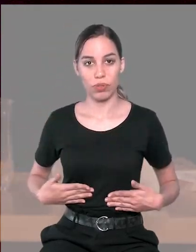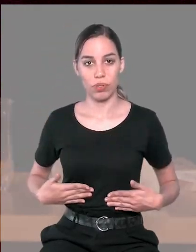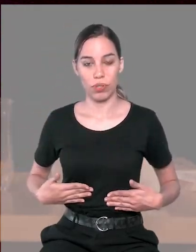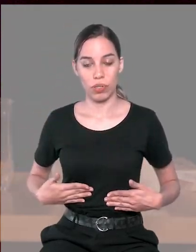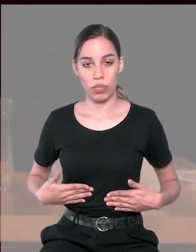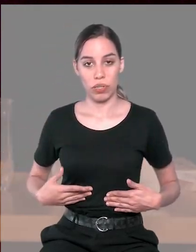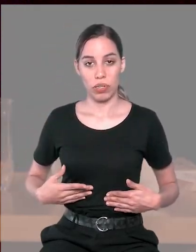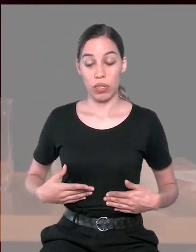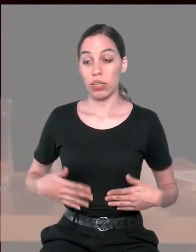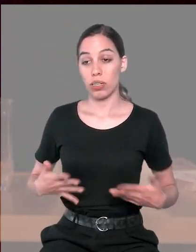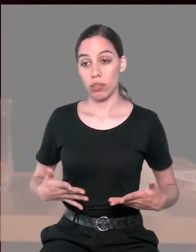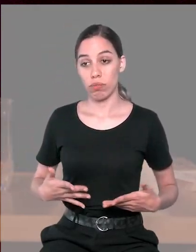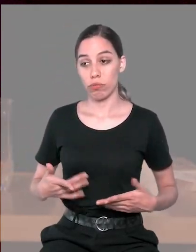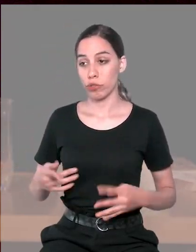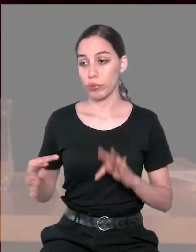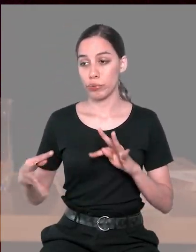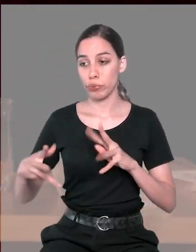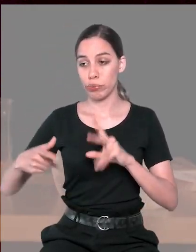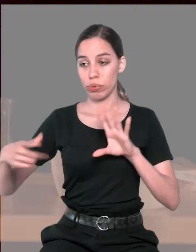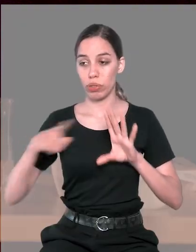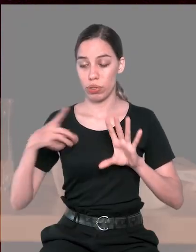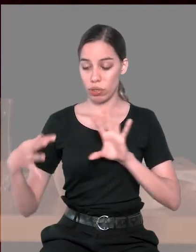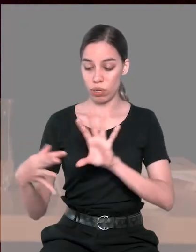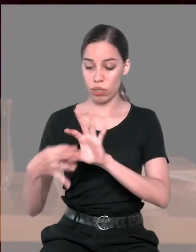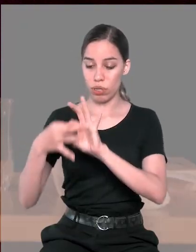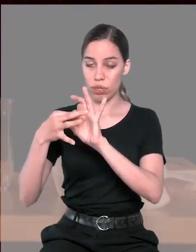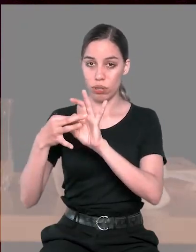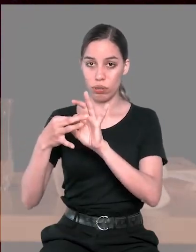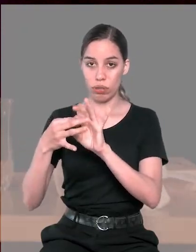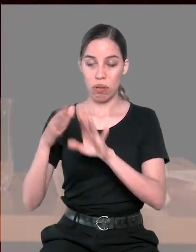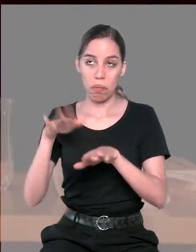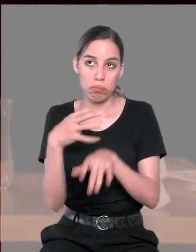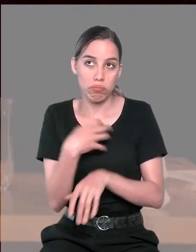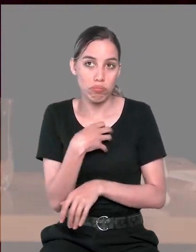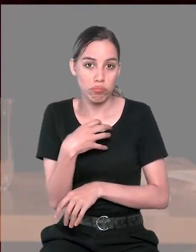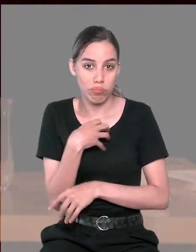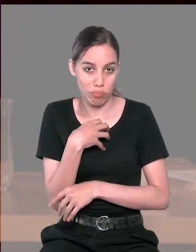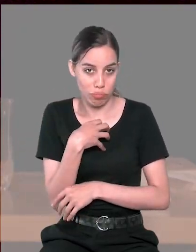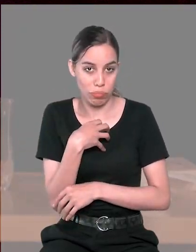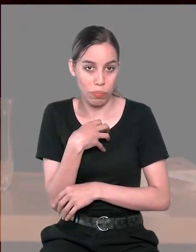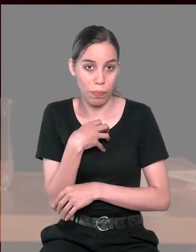Valéry, tudo isso vai encontrando as suas conexões. Né? De alguma maneira,